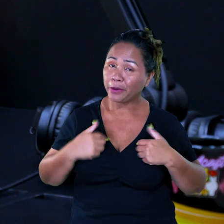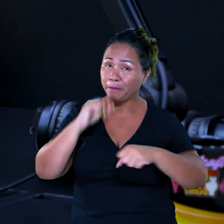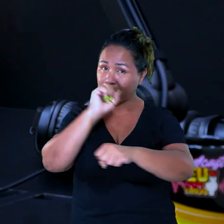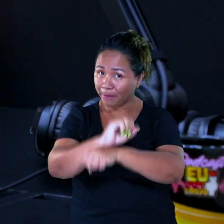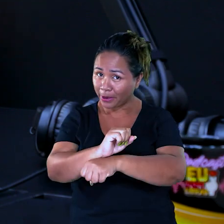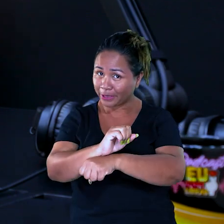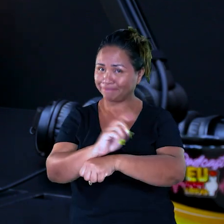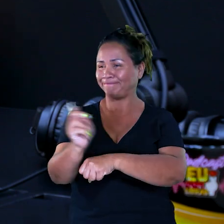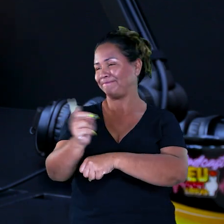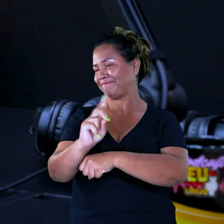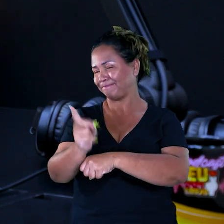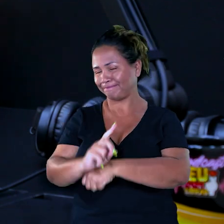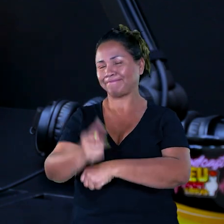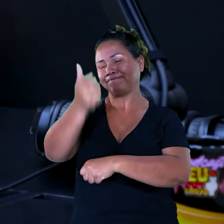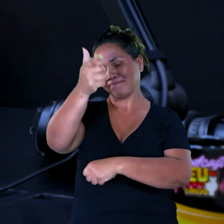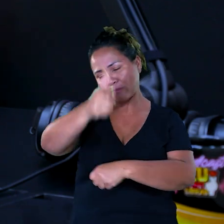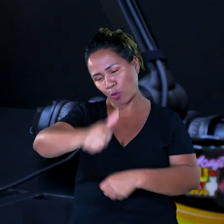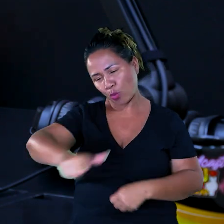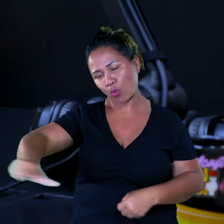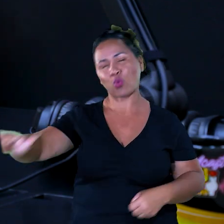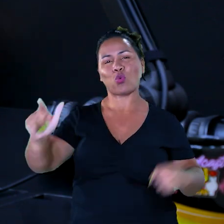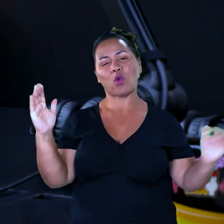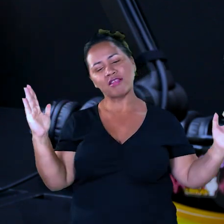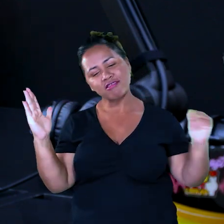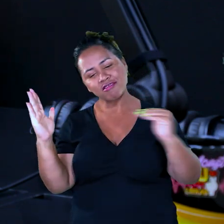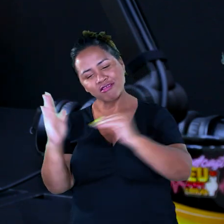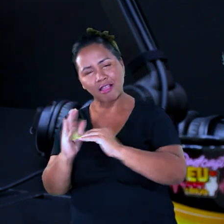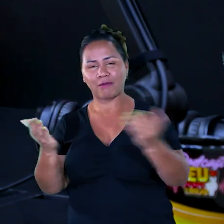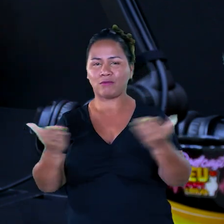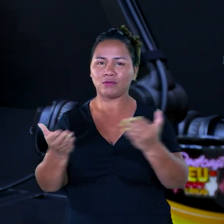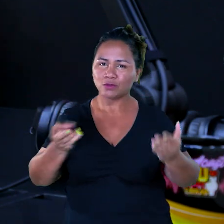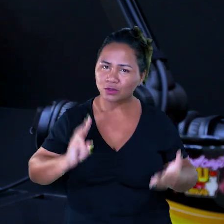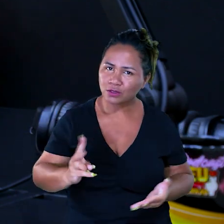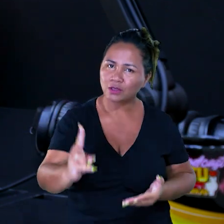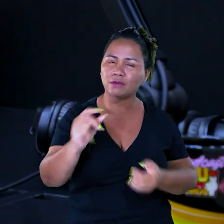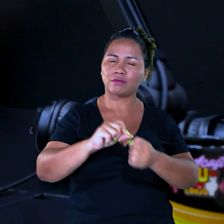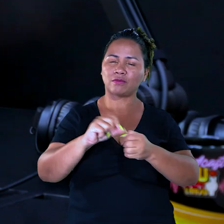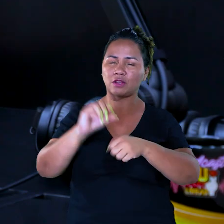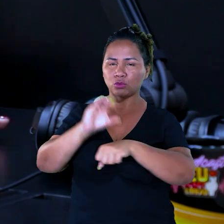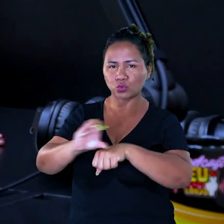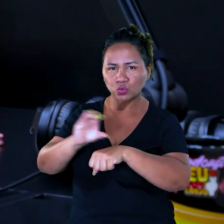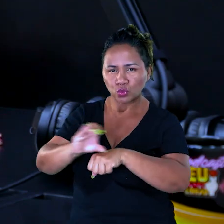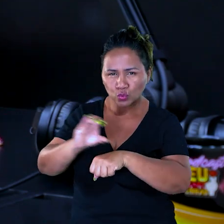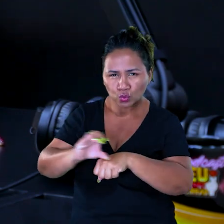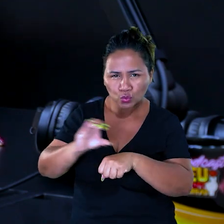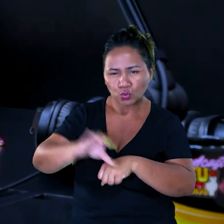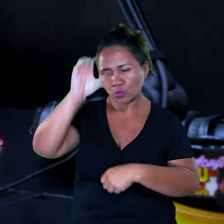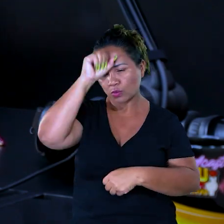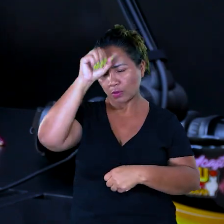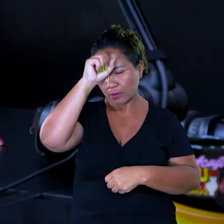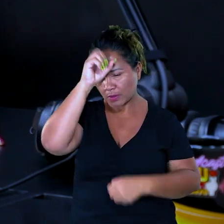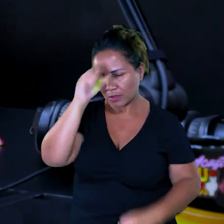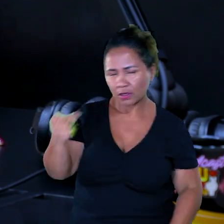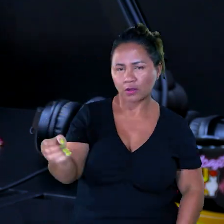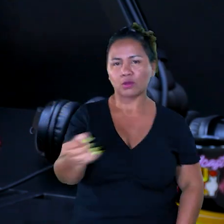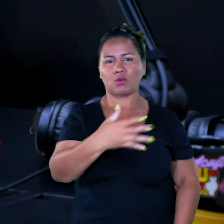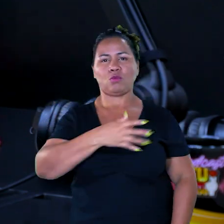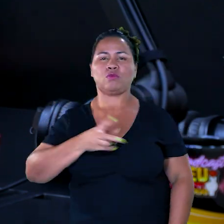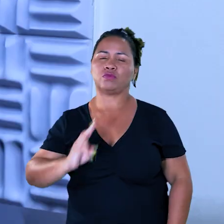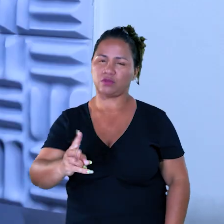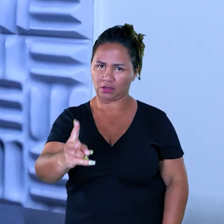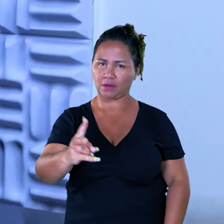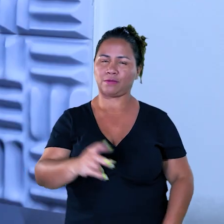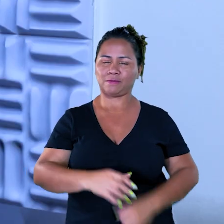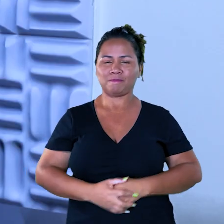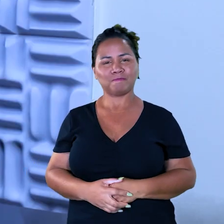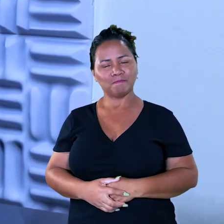desde 2003 até hoje, eu sempre tenho estudado, feito curso na IAP, né? Outros cursos também, e aí pra aprender